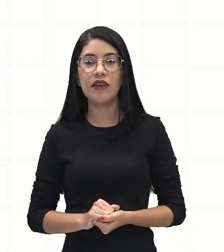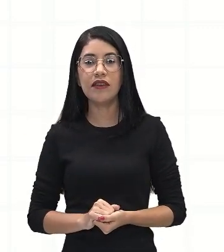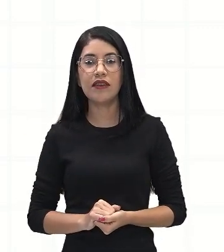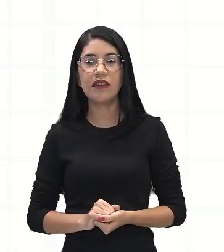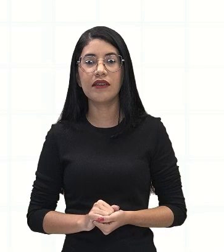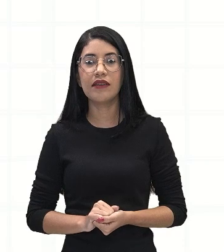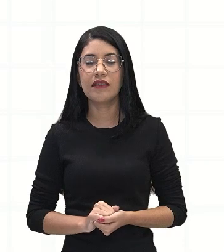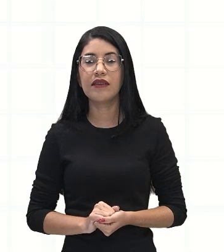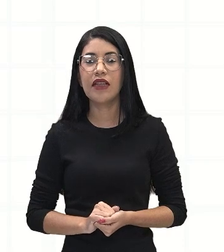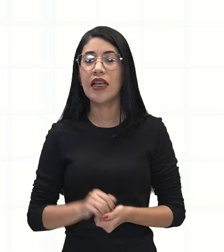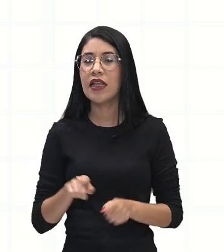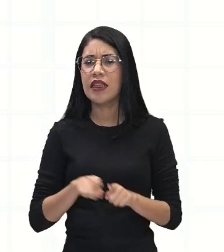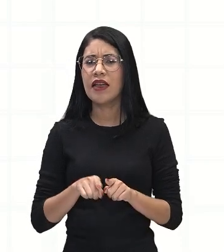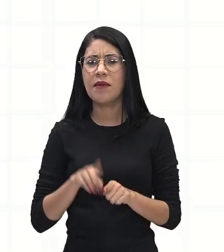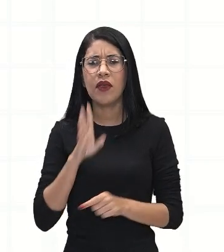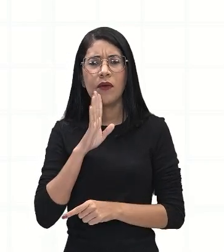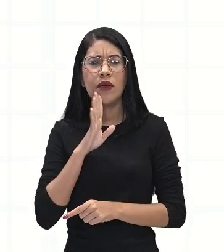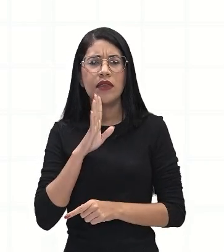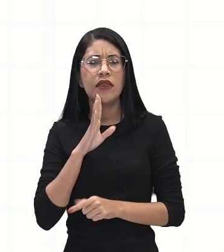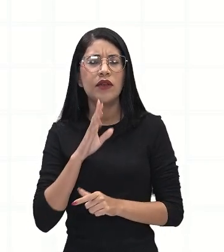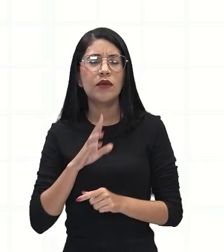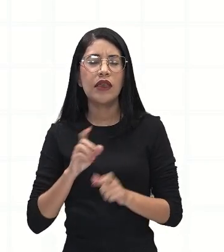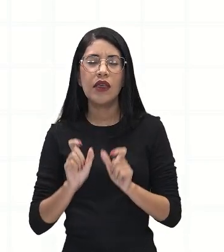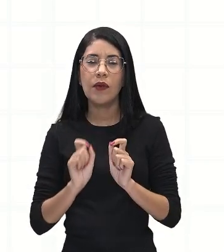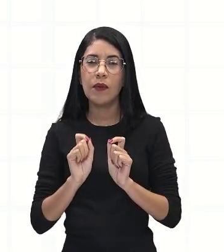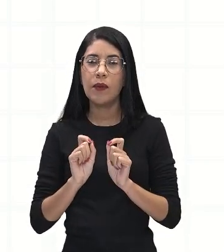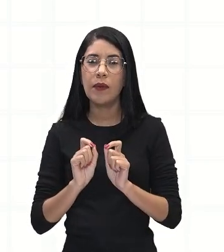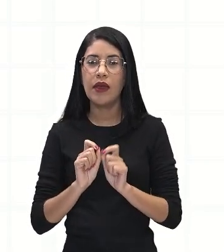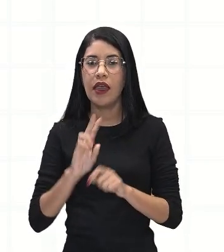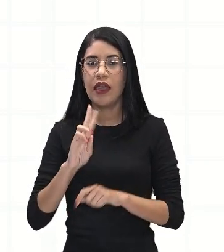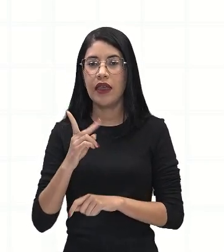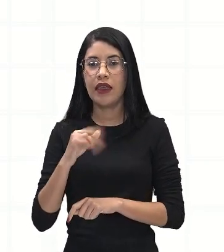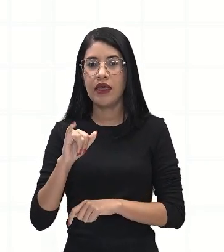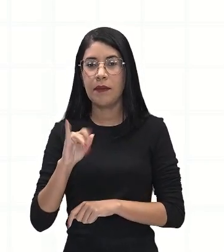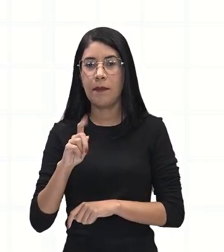muito conhecido, que é chamado aqui de